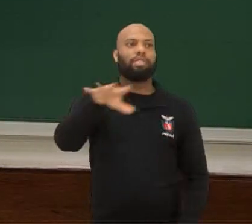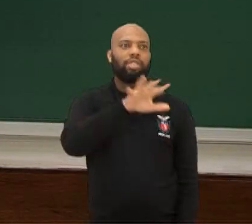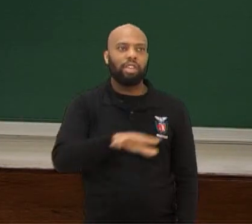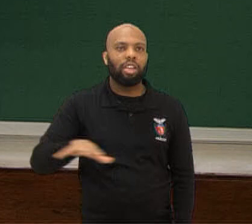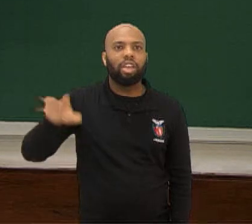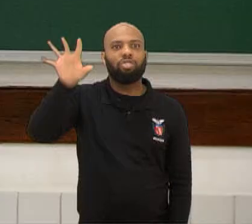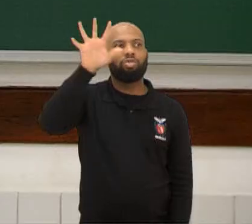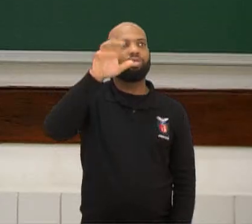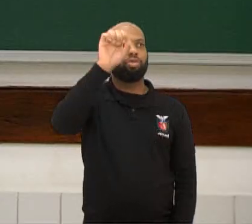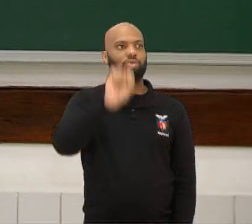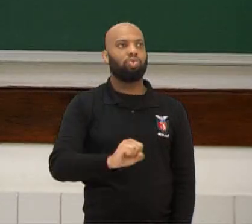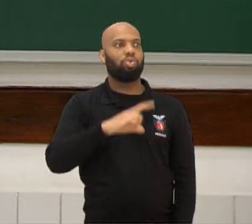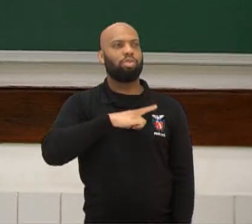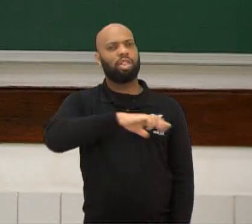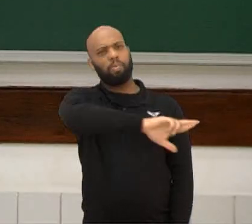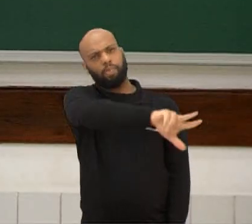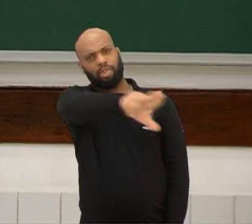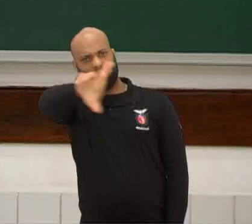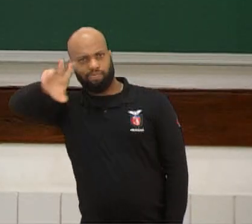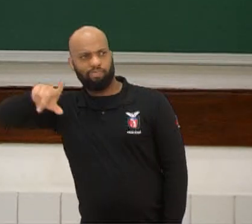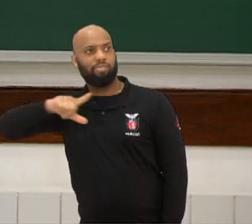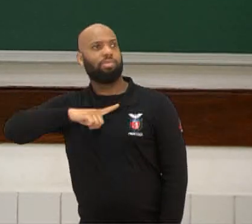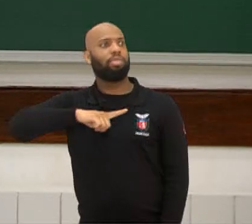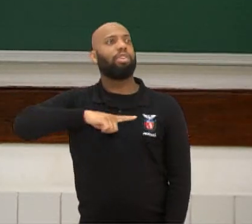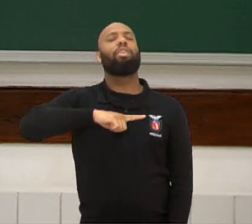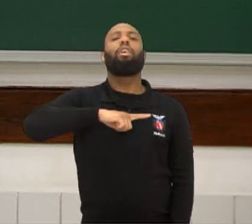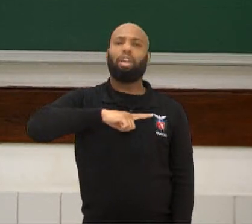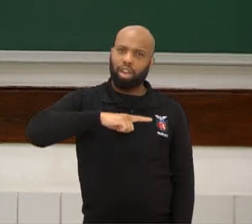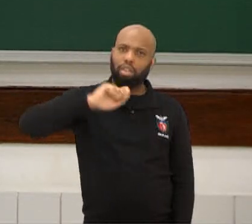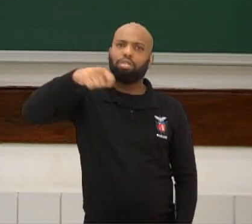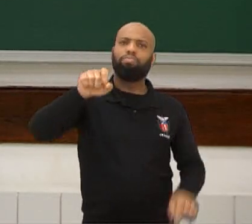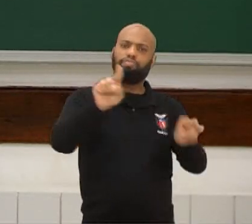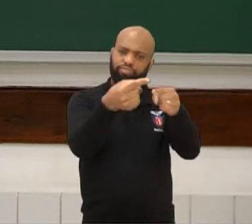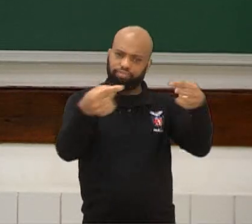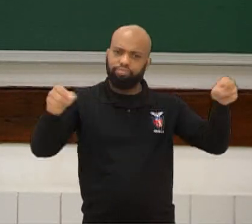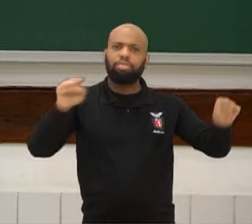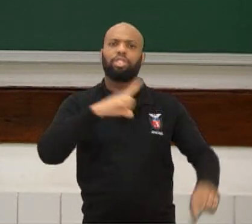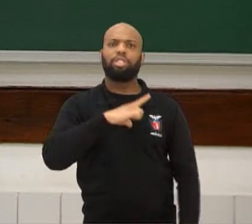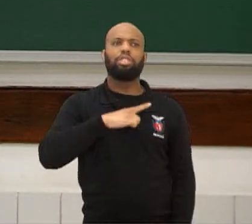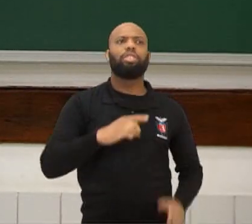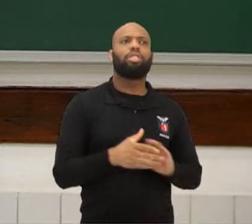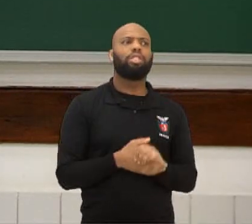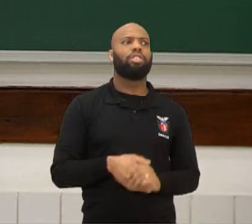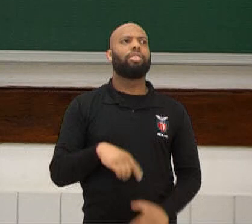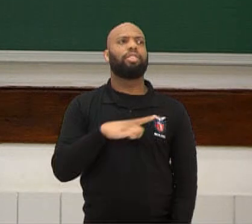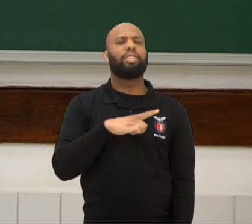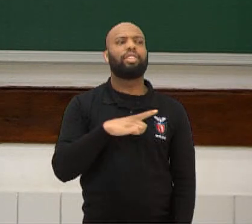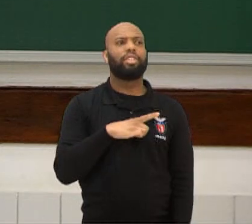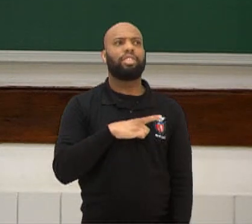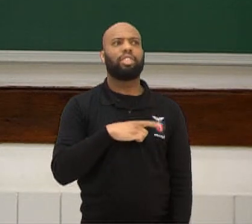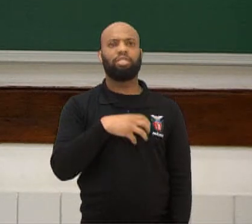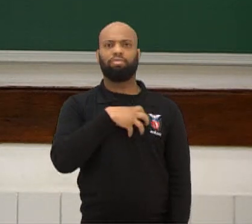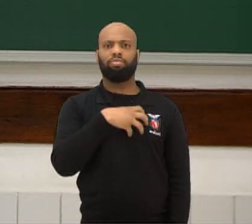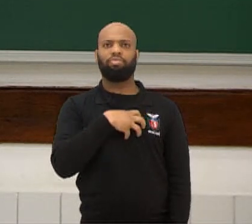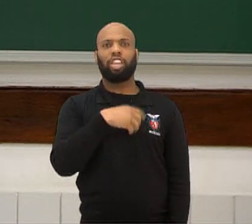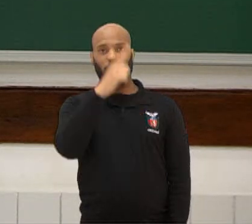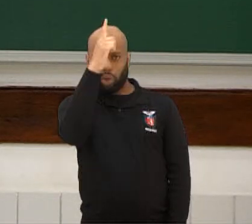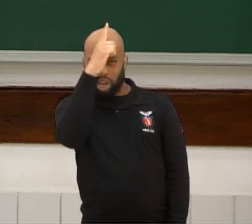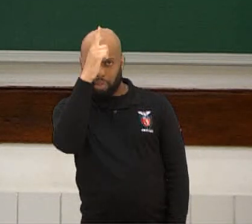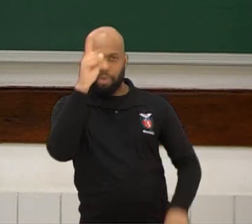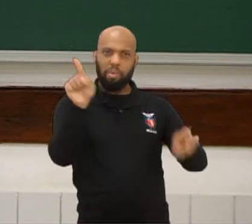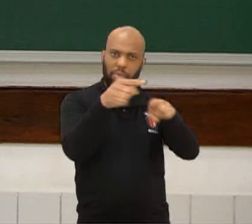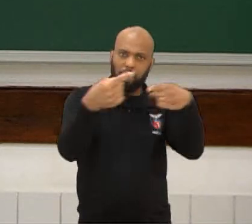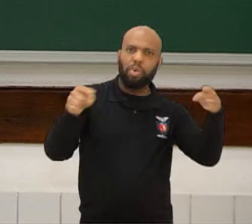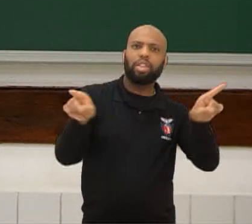Então, existe ali uma diversidade muito grande em termos musicais. A gente vai ter lá as marchinhas alemãs,